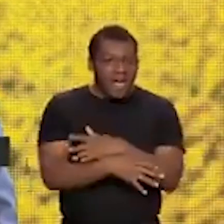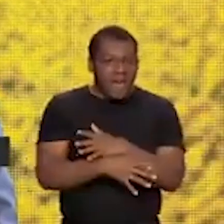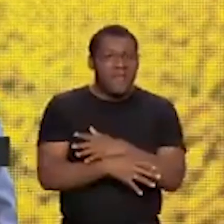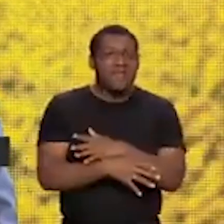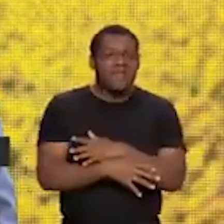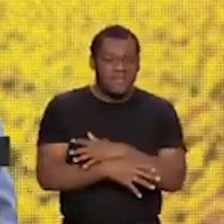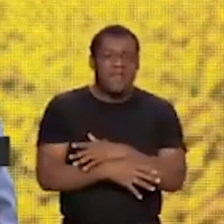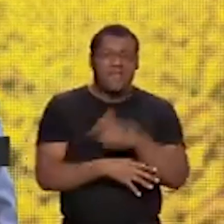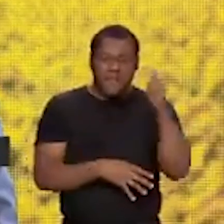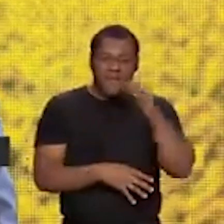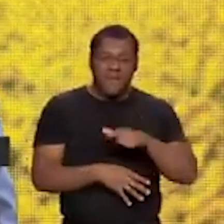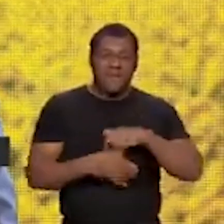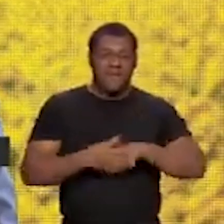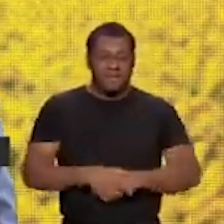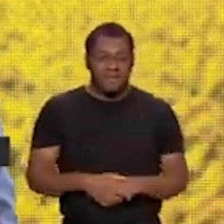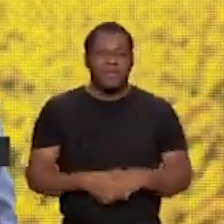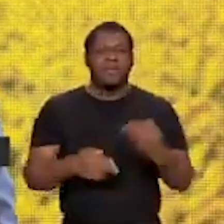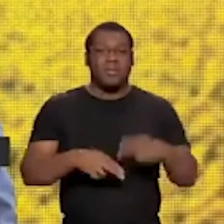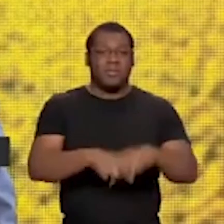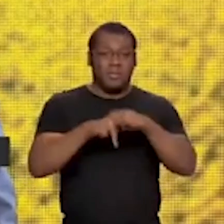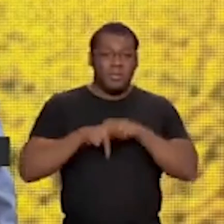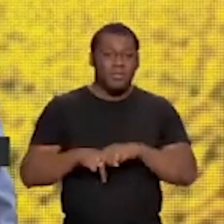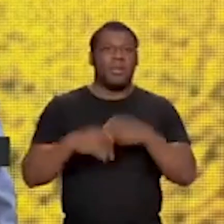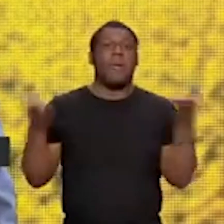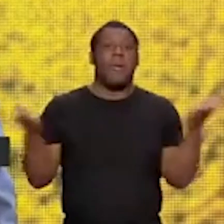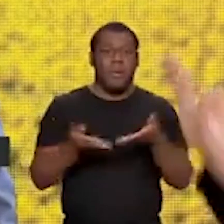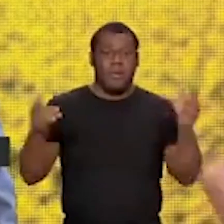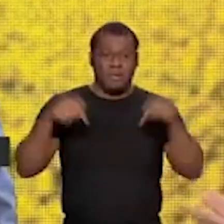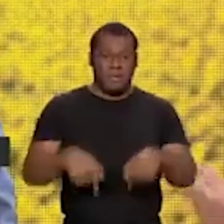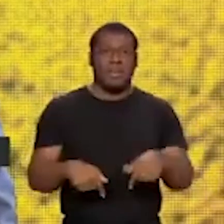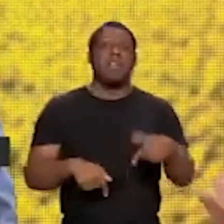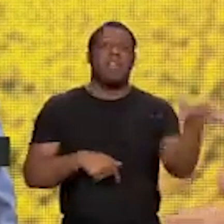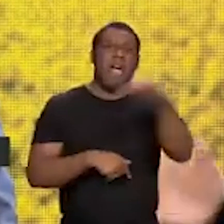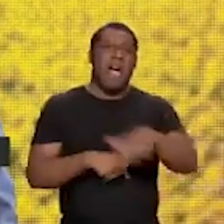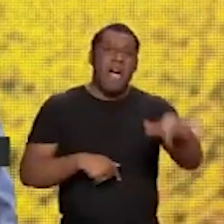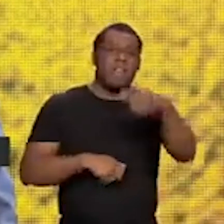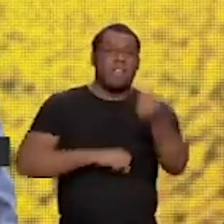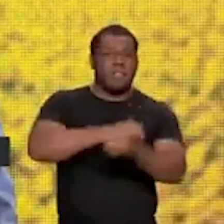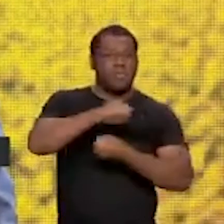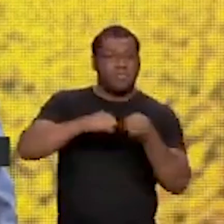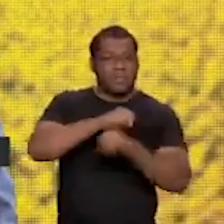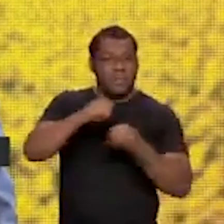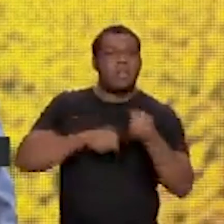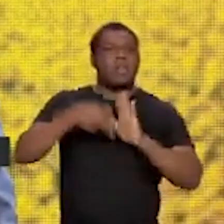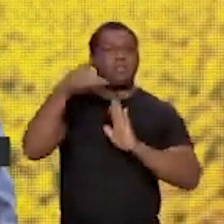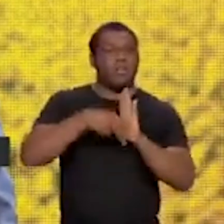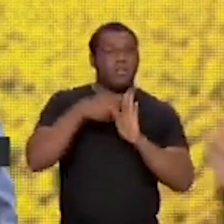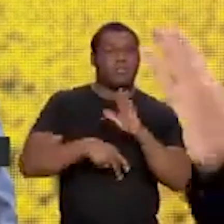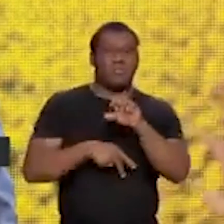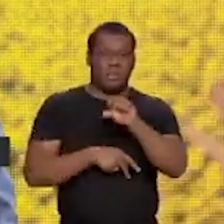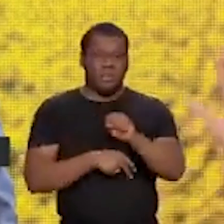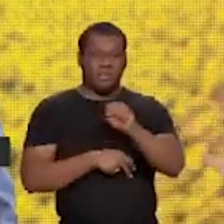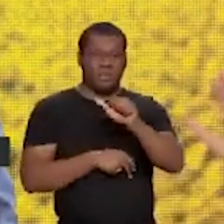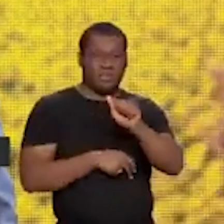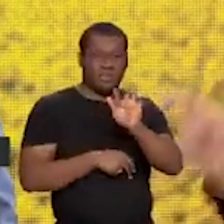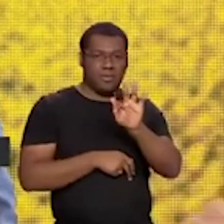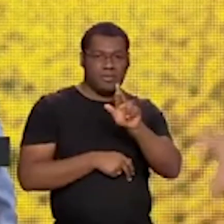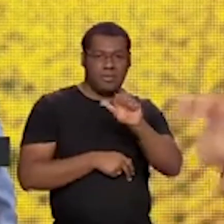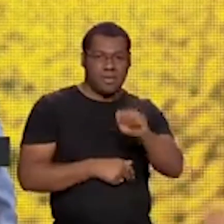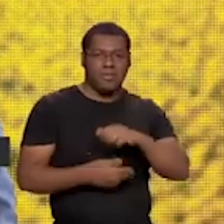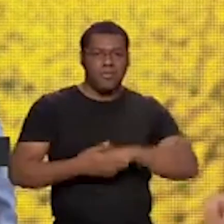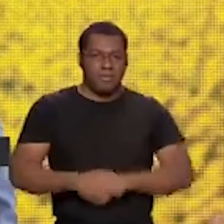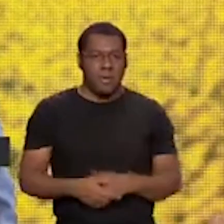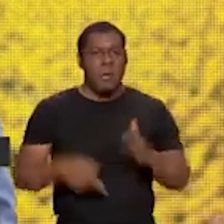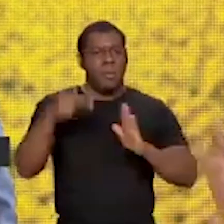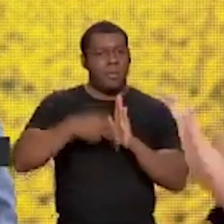E por isso que talvez o que tenhamos aqui, em termos de sustentabilidade para o Plano Safra, que já é